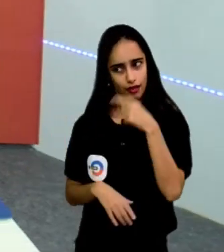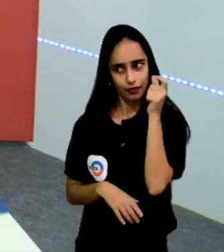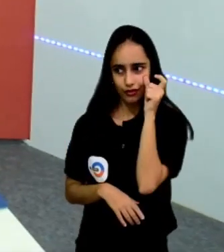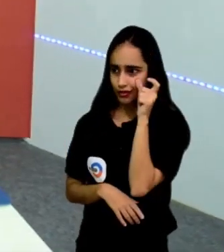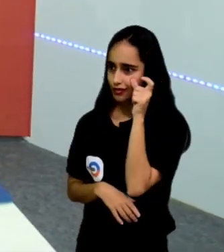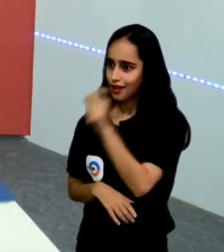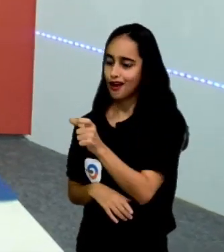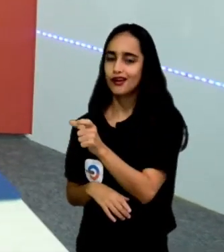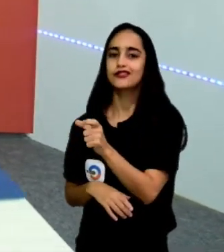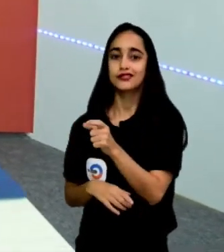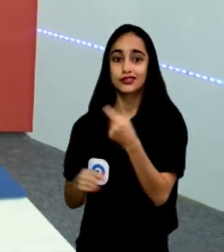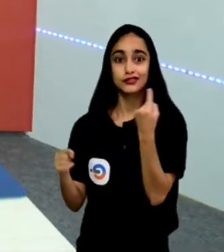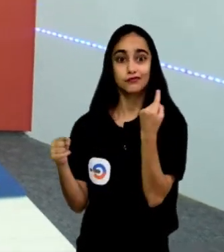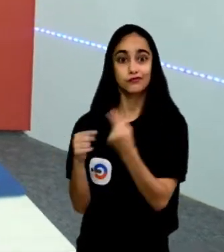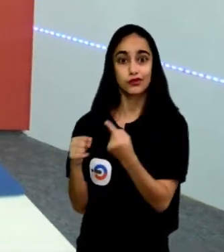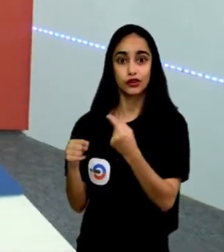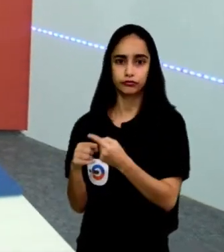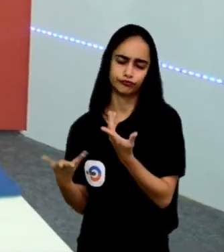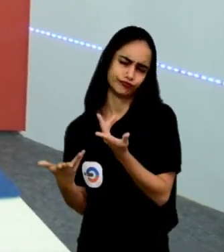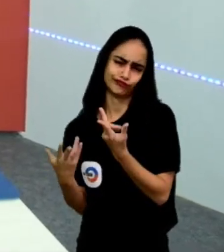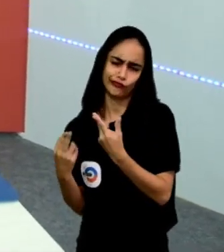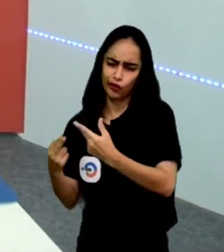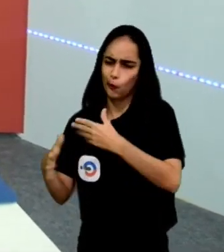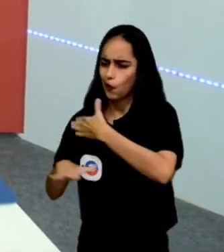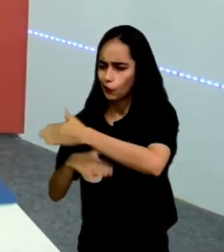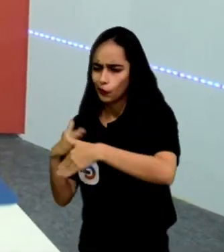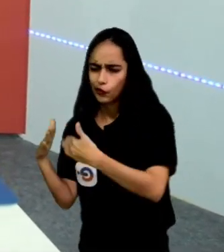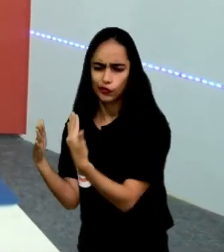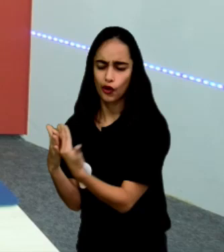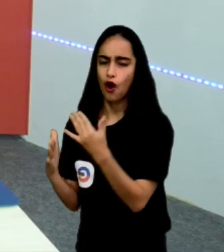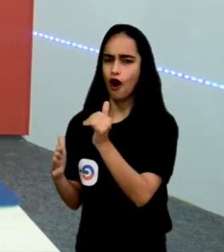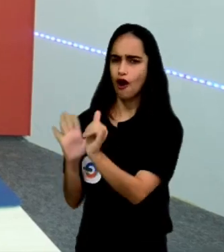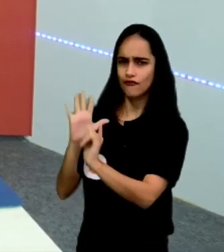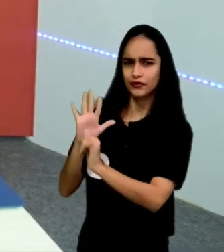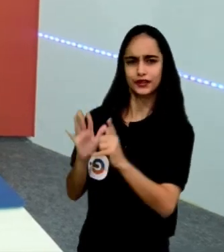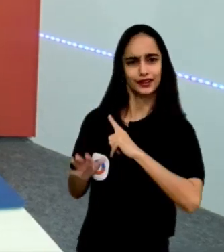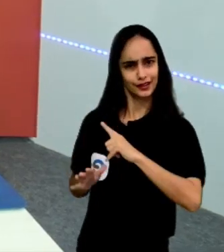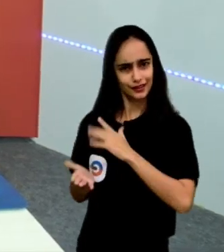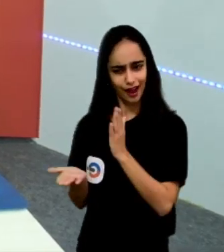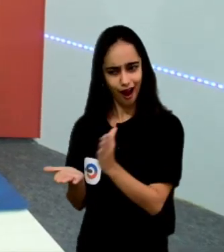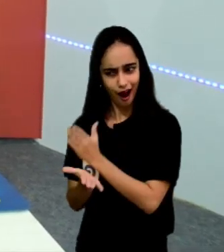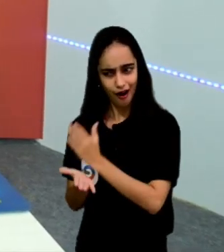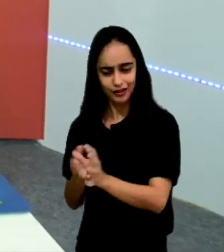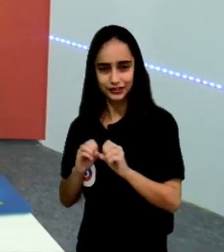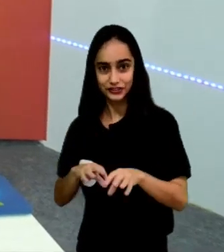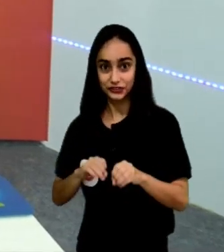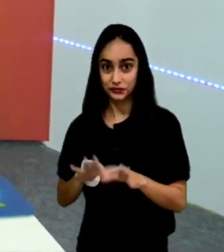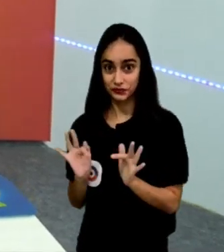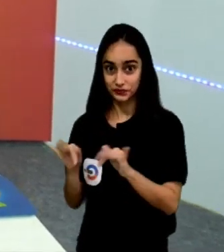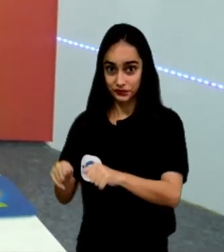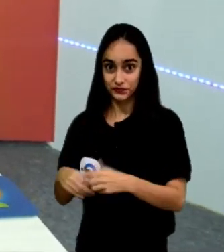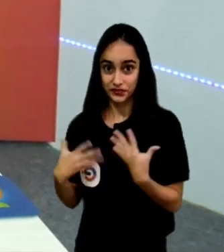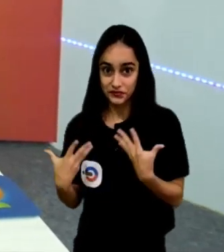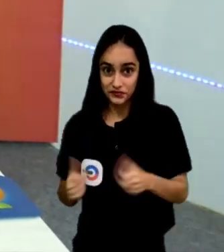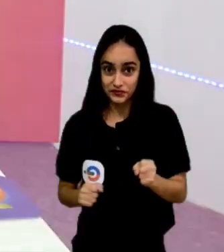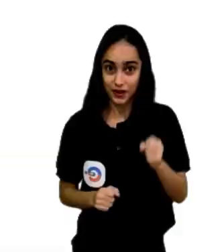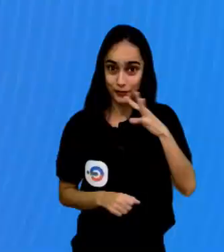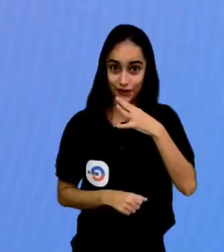hein? Assim como todas as fábulas, sempre tem algo a nos ensinar, né, professora? Isso mesmo. Vamos